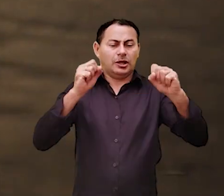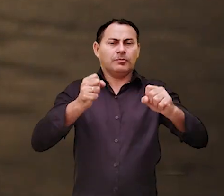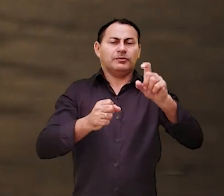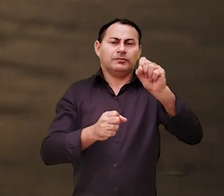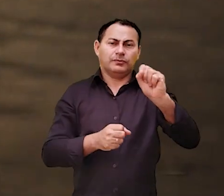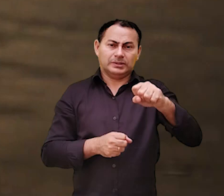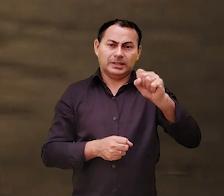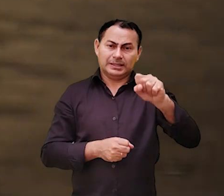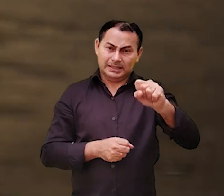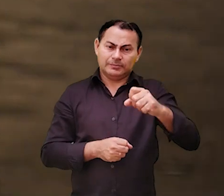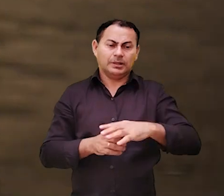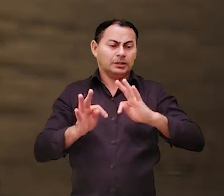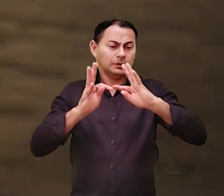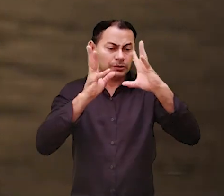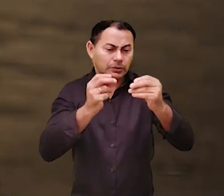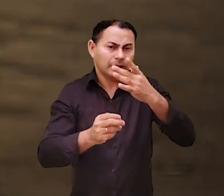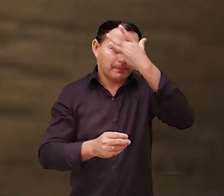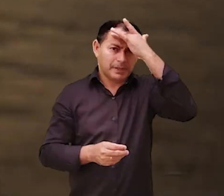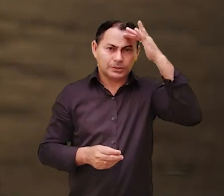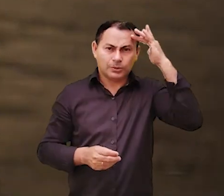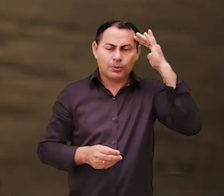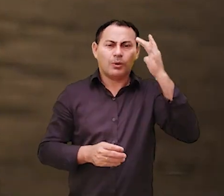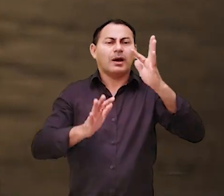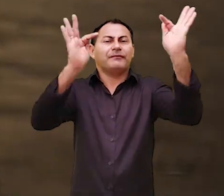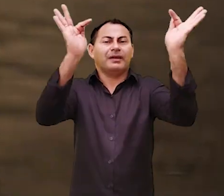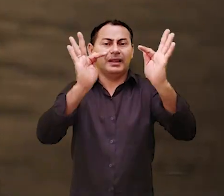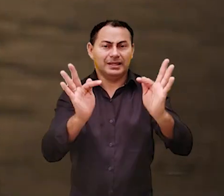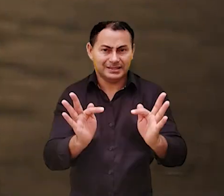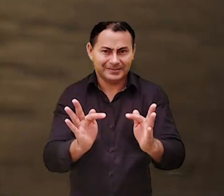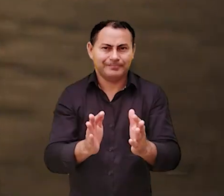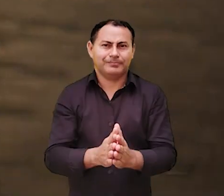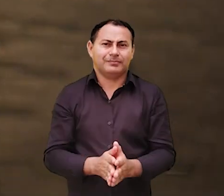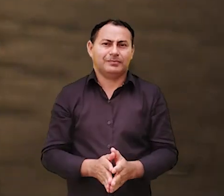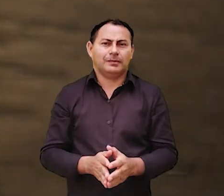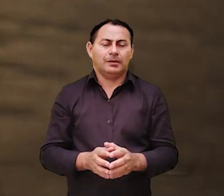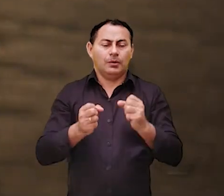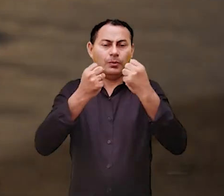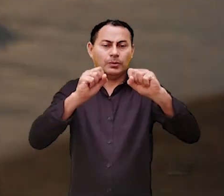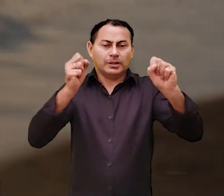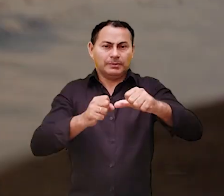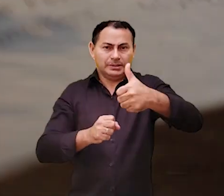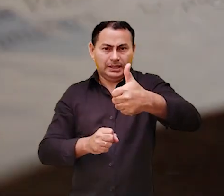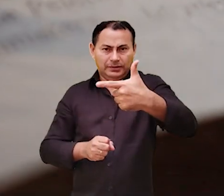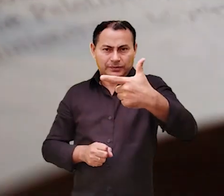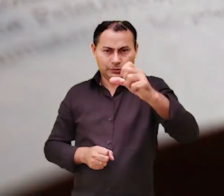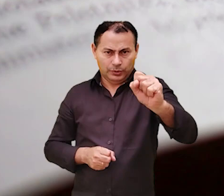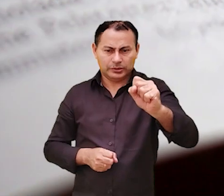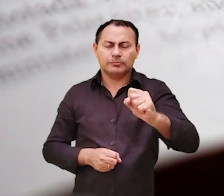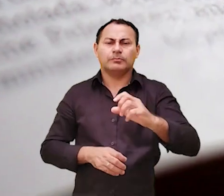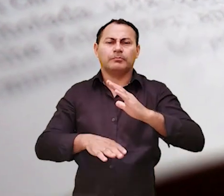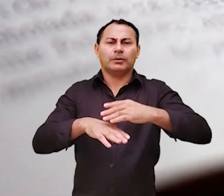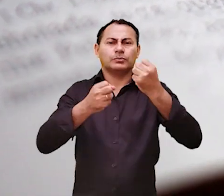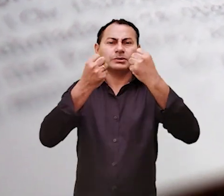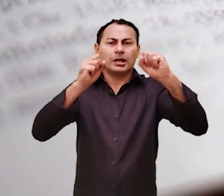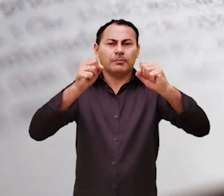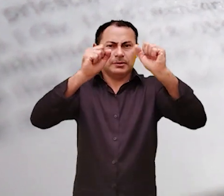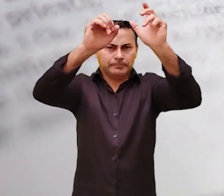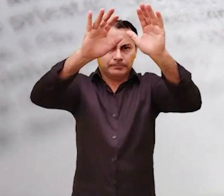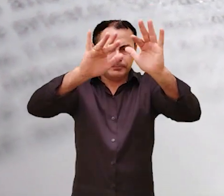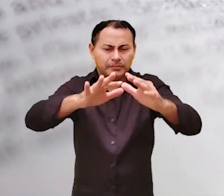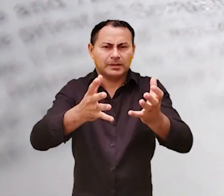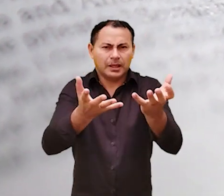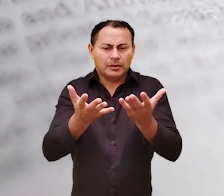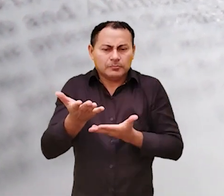fosse realmente assim. Como todo homem é feliz. O Salmo 128 é mais um salmo do